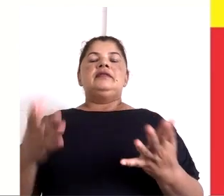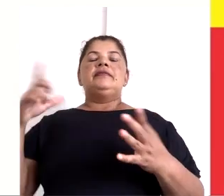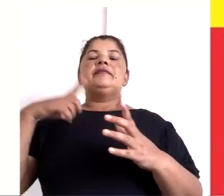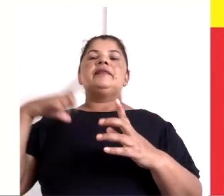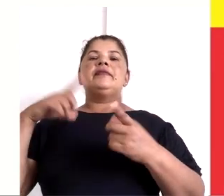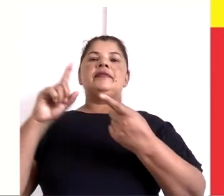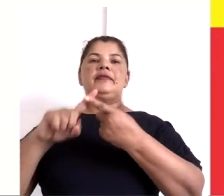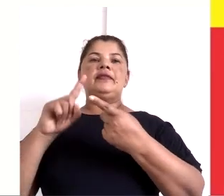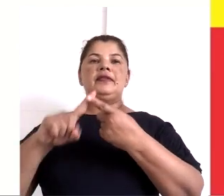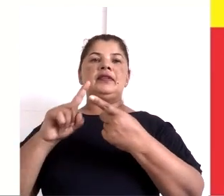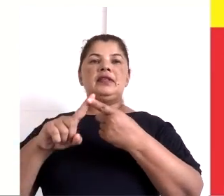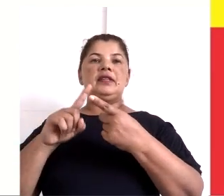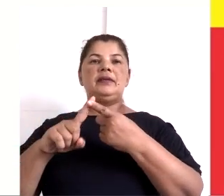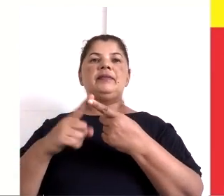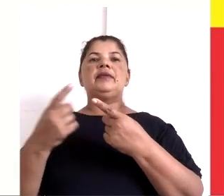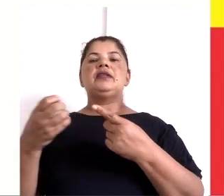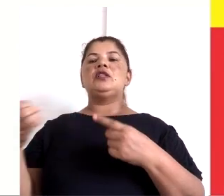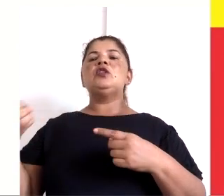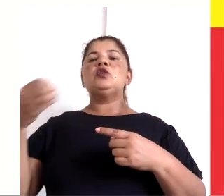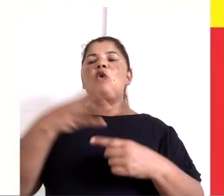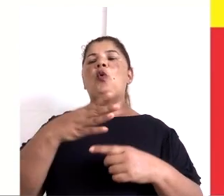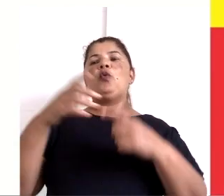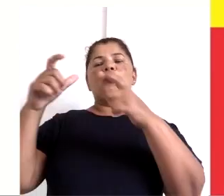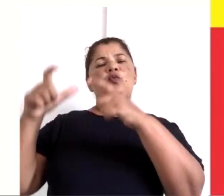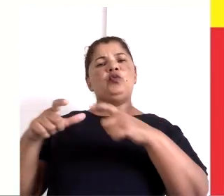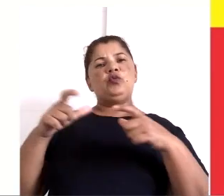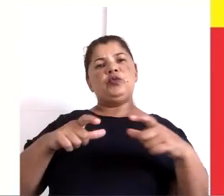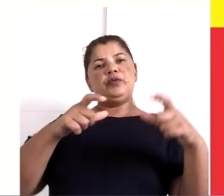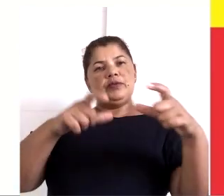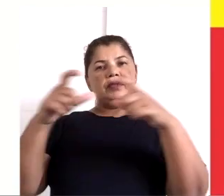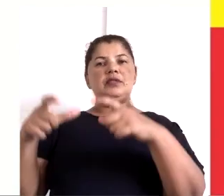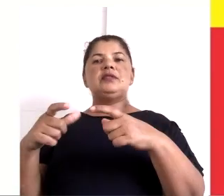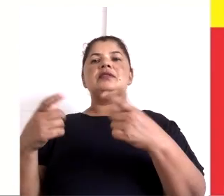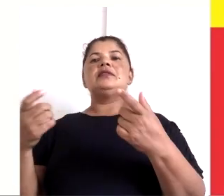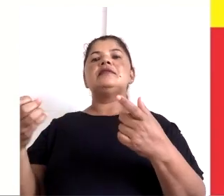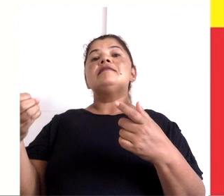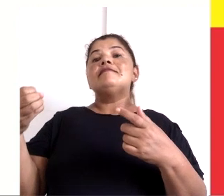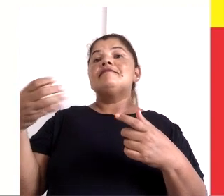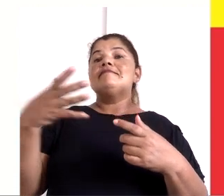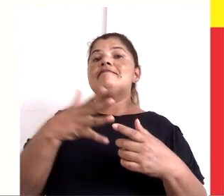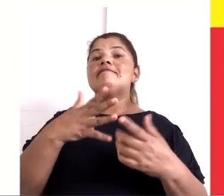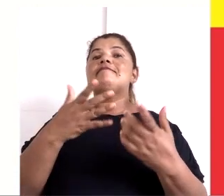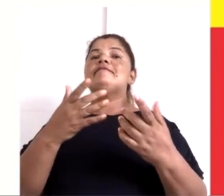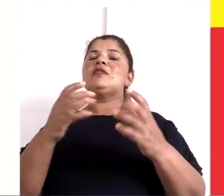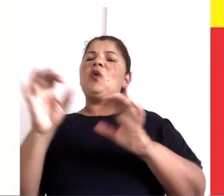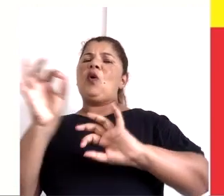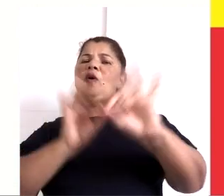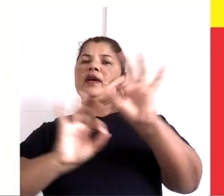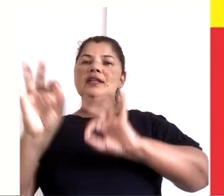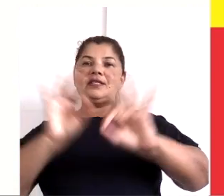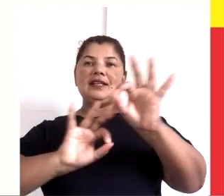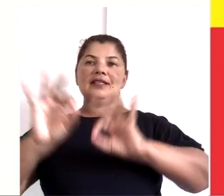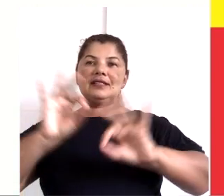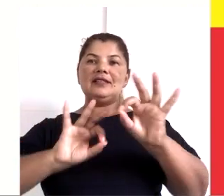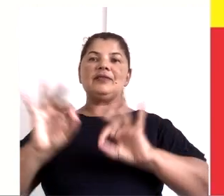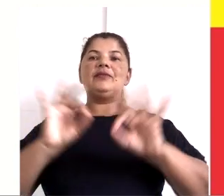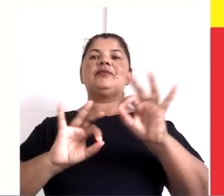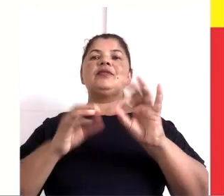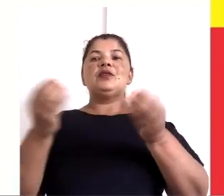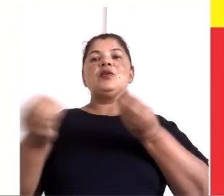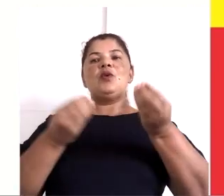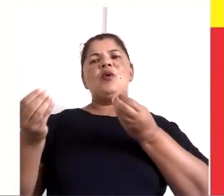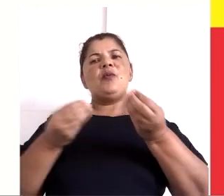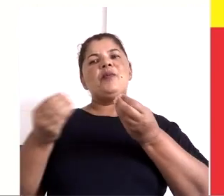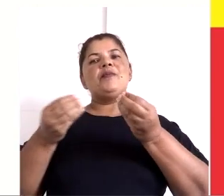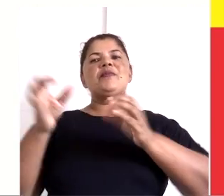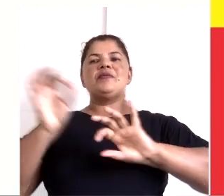também novos ambientes, tá? Que ficaram conhecidos como ambientes de organização. Esses modos de